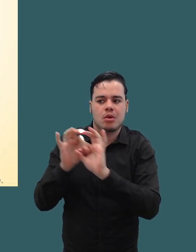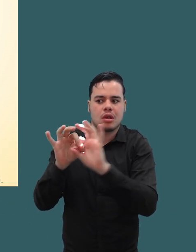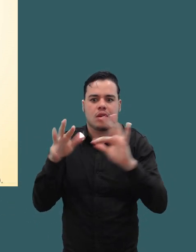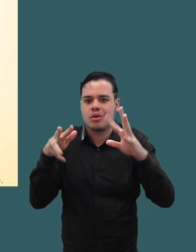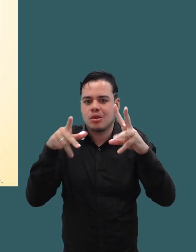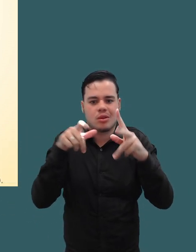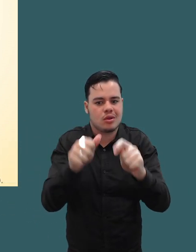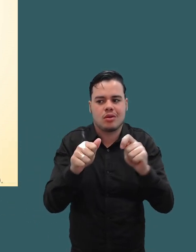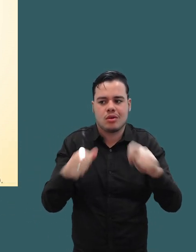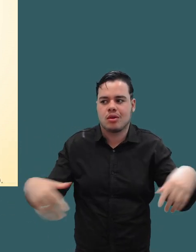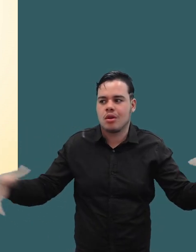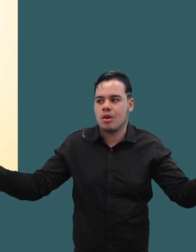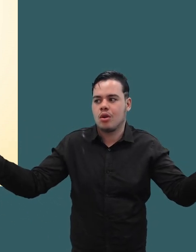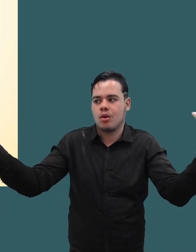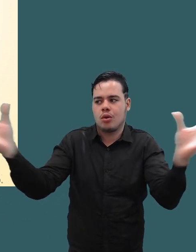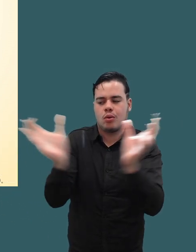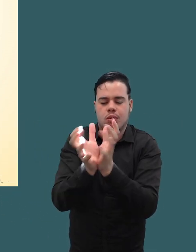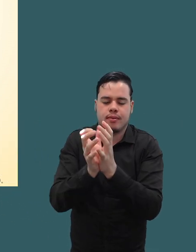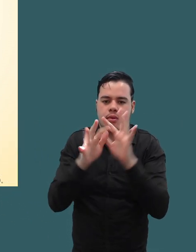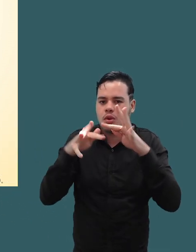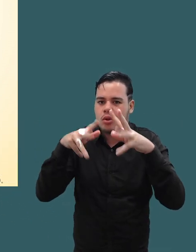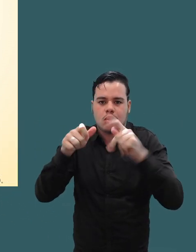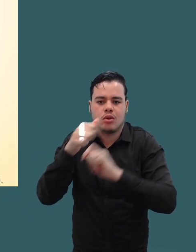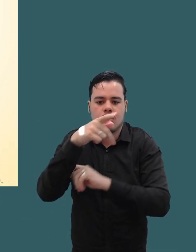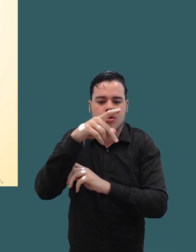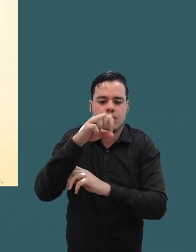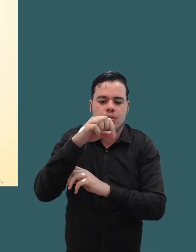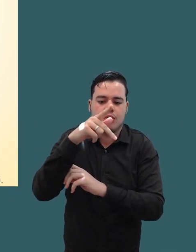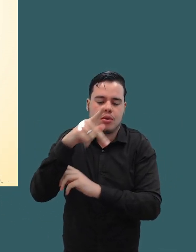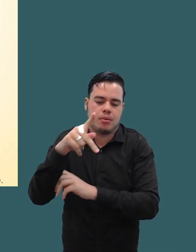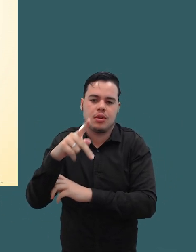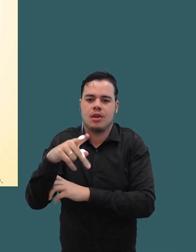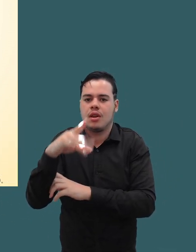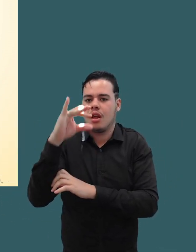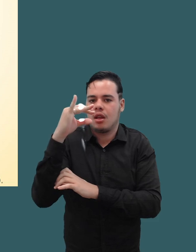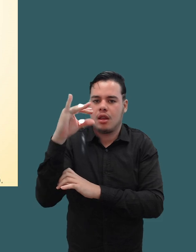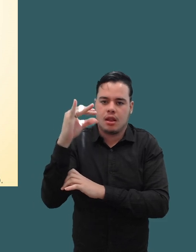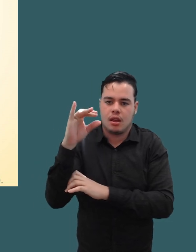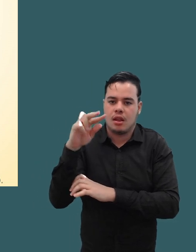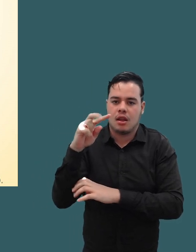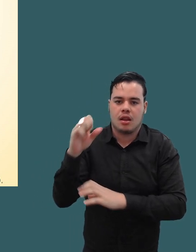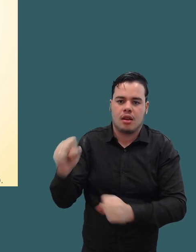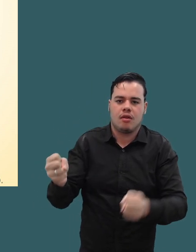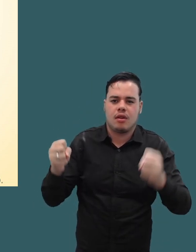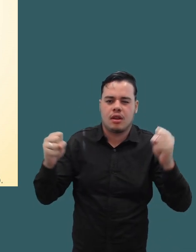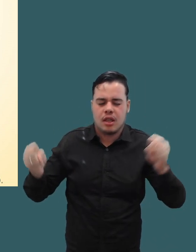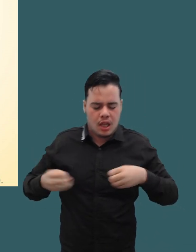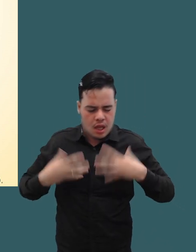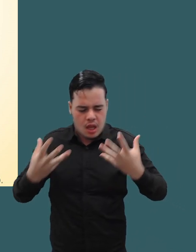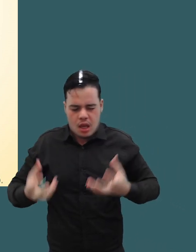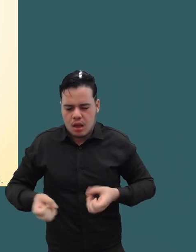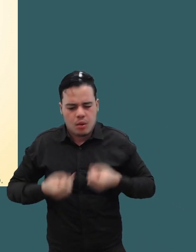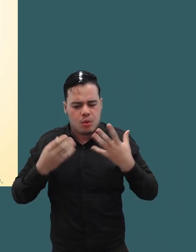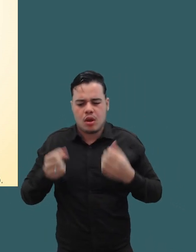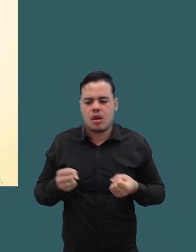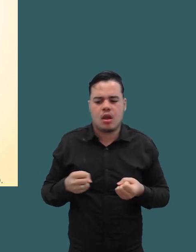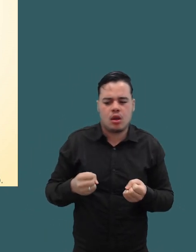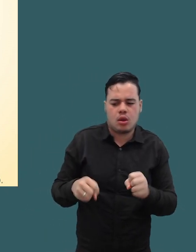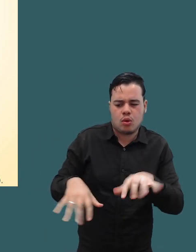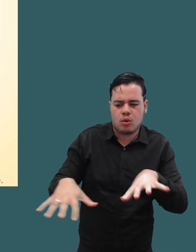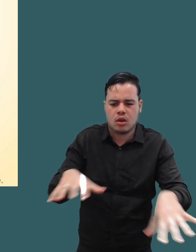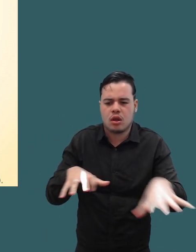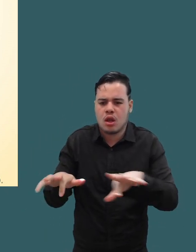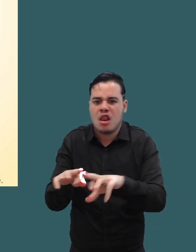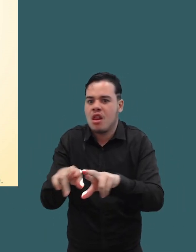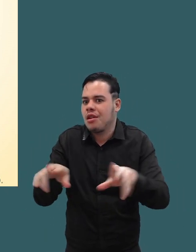somos todos pop ciência, que vai se expressar nos seus territórios de diversas maneiras.